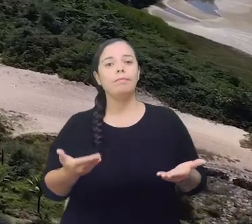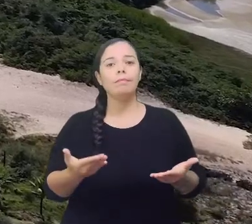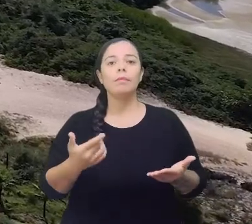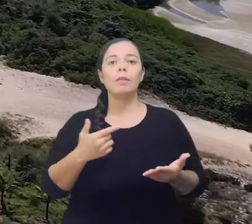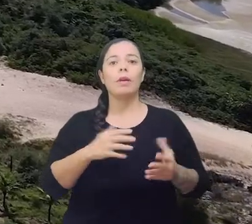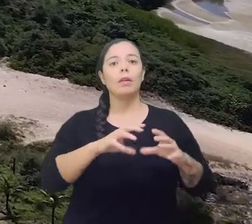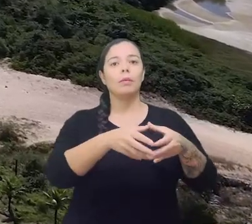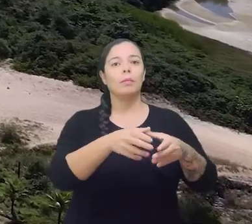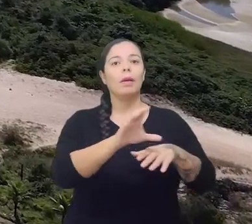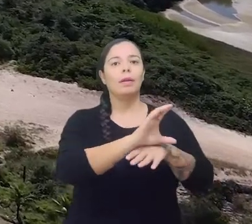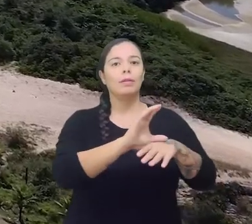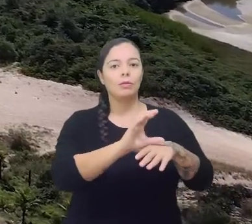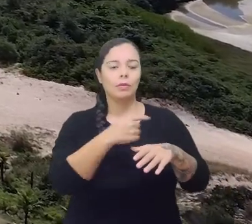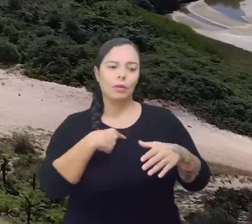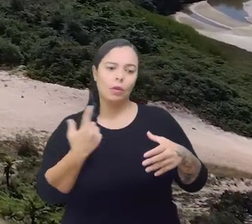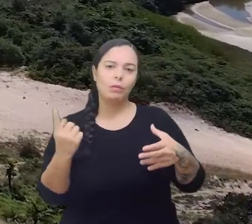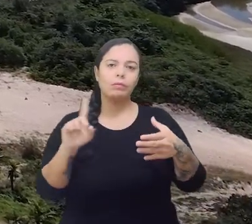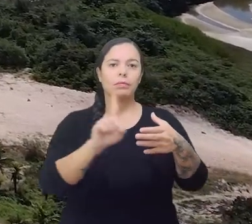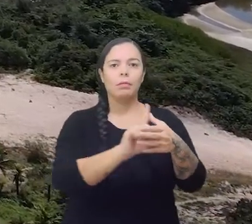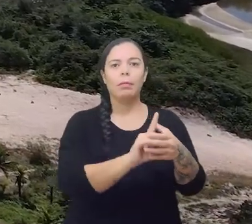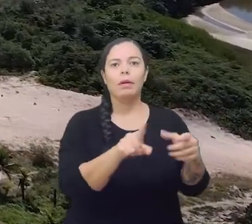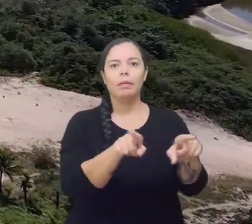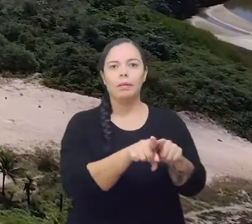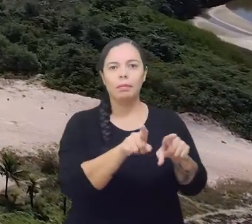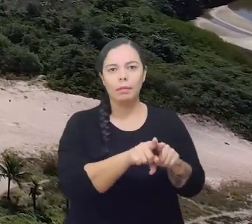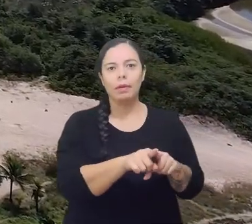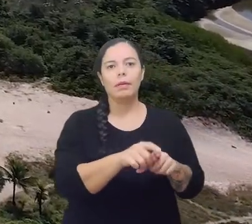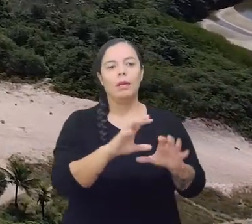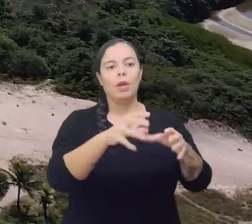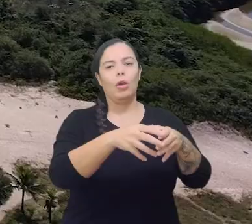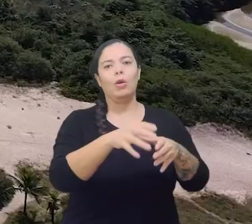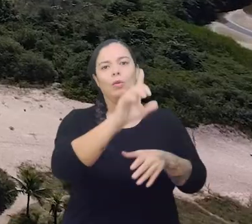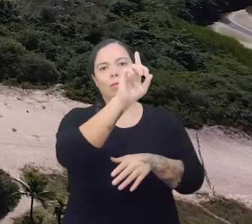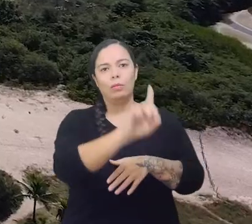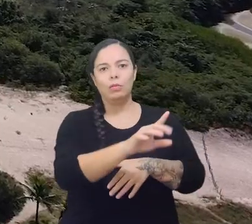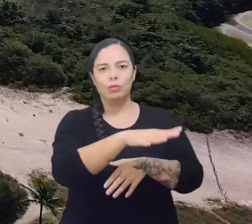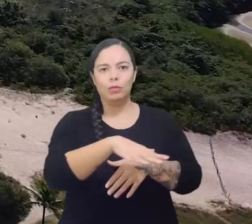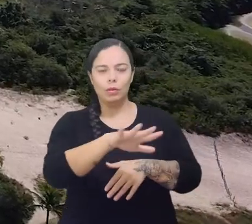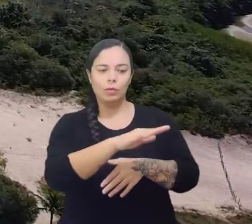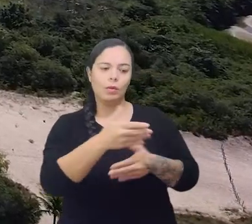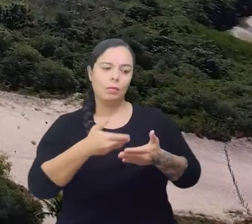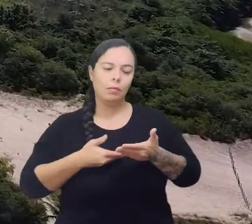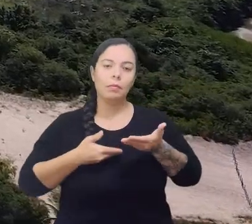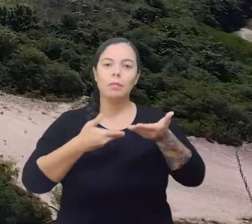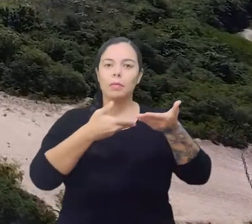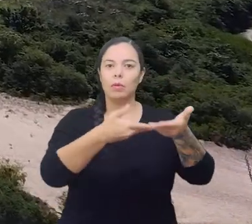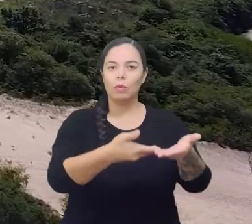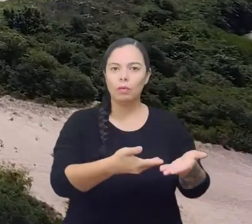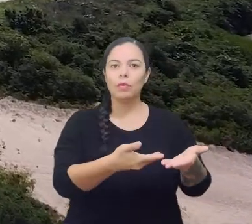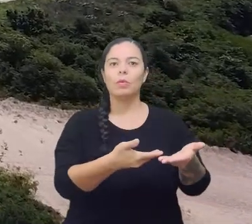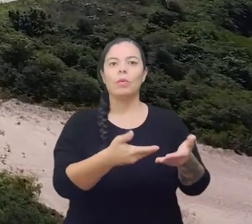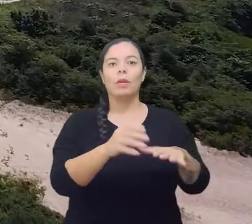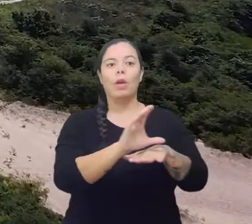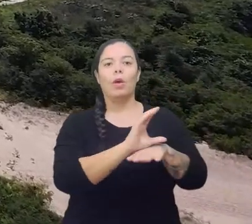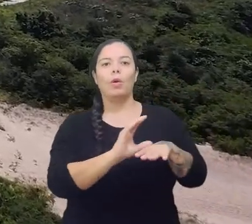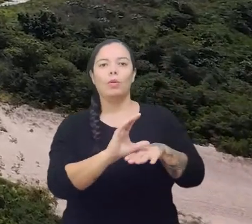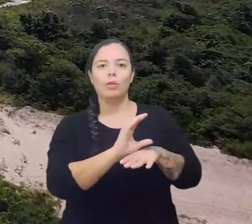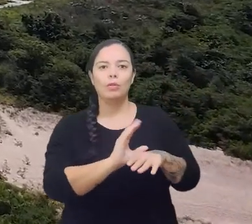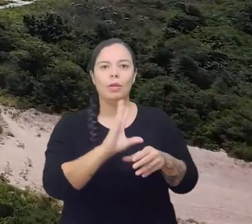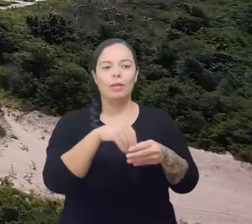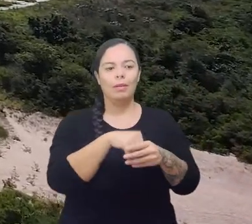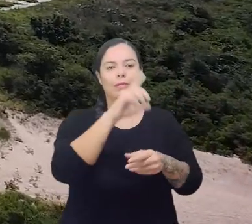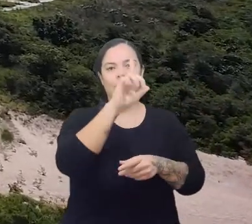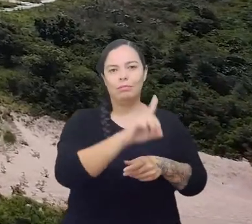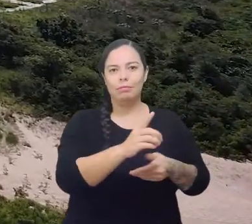acabei sendo convidado a compor a diretoria do SECRON, o colegiado, né, diretor do SECRON, e fui em